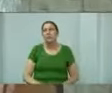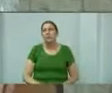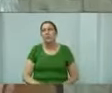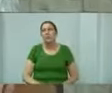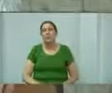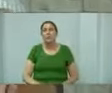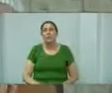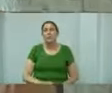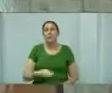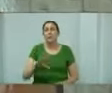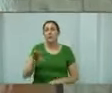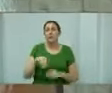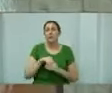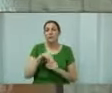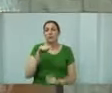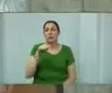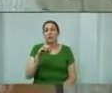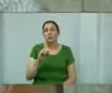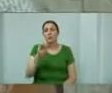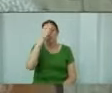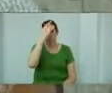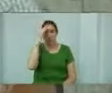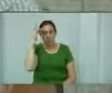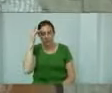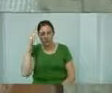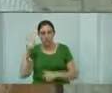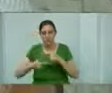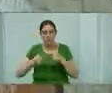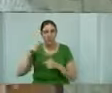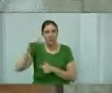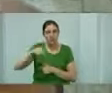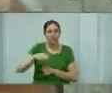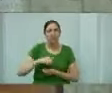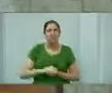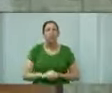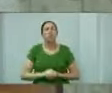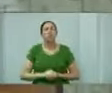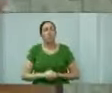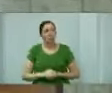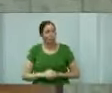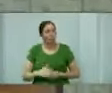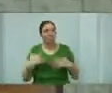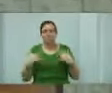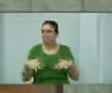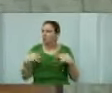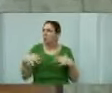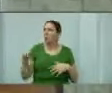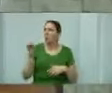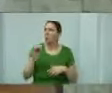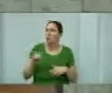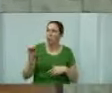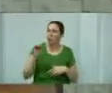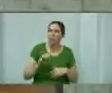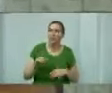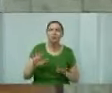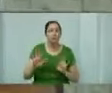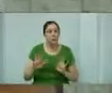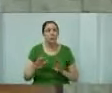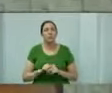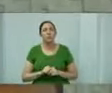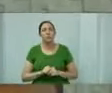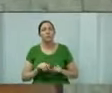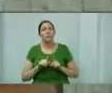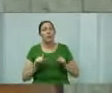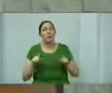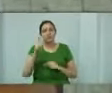para cá com 70 pessoas para trabalhar aqui. Aí vão dizer, tá, é ótimo. Não, é bom, claro, vem para cá, tá, mas essas pessoas, tem